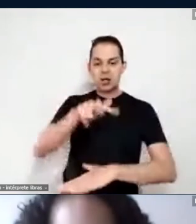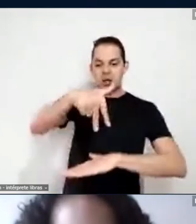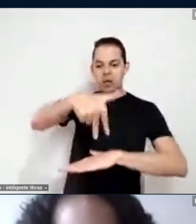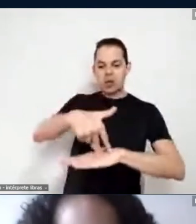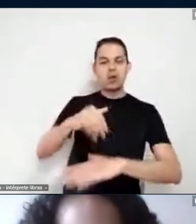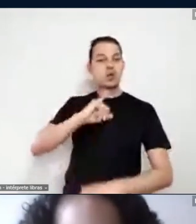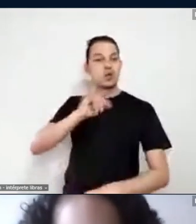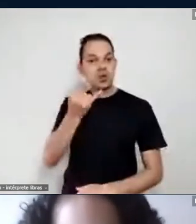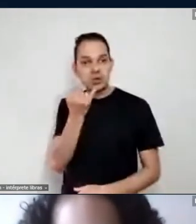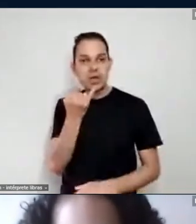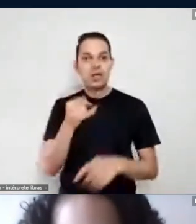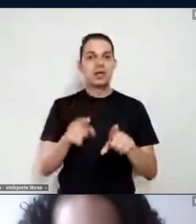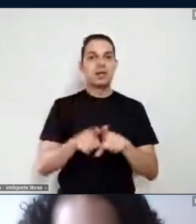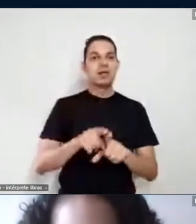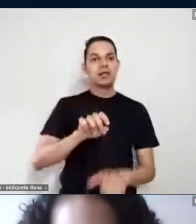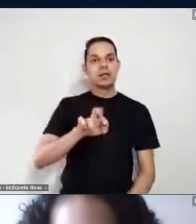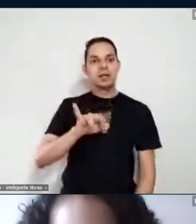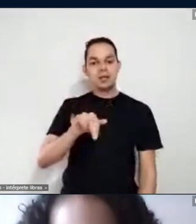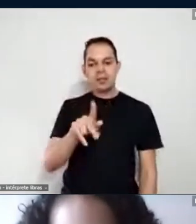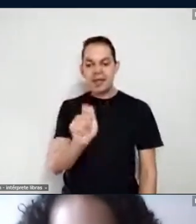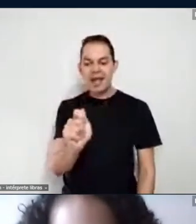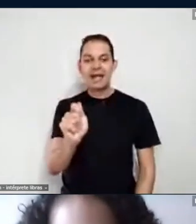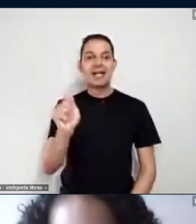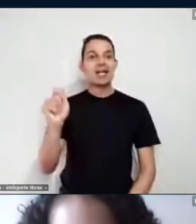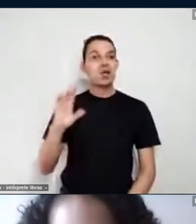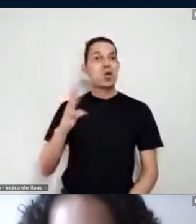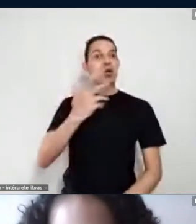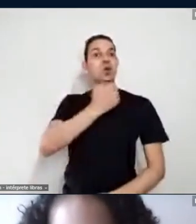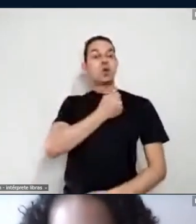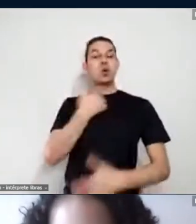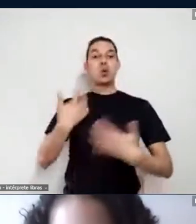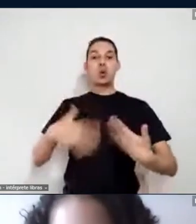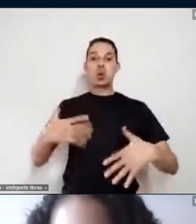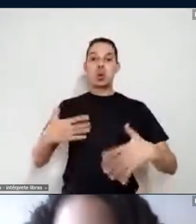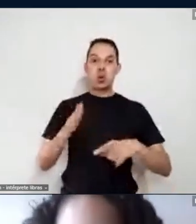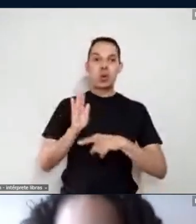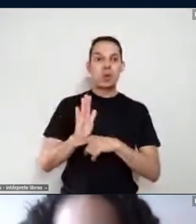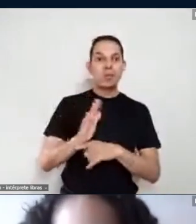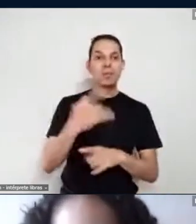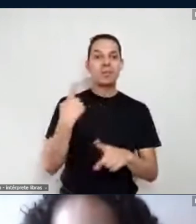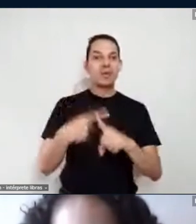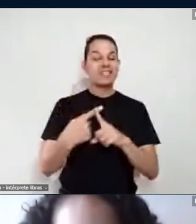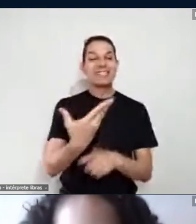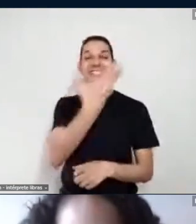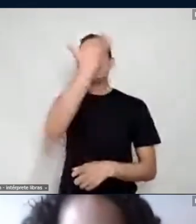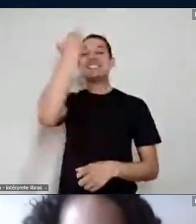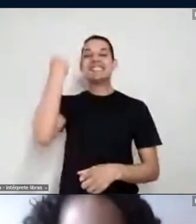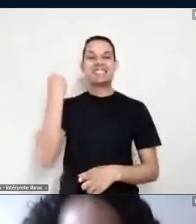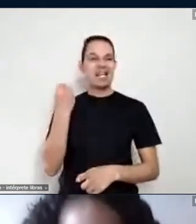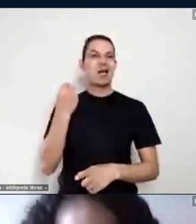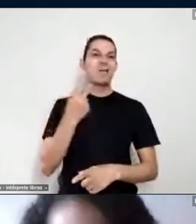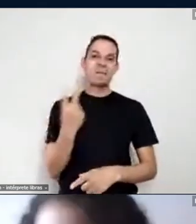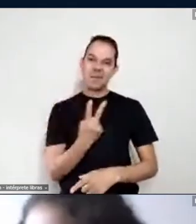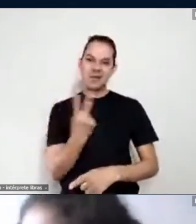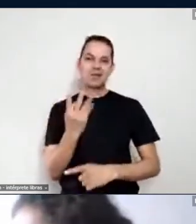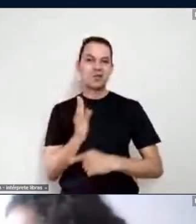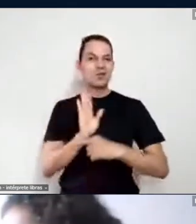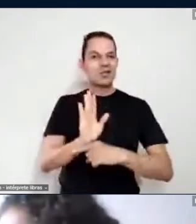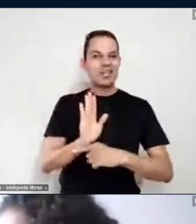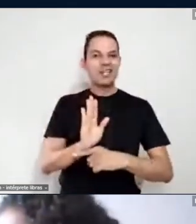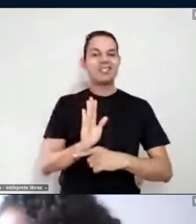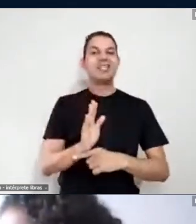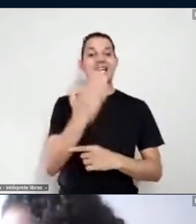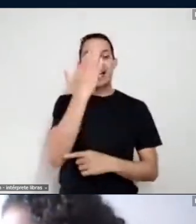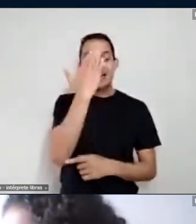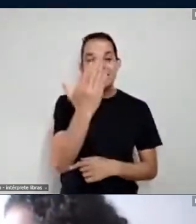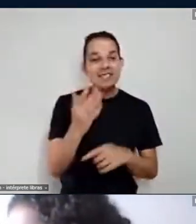e a Érica, que nos socorreram de fato, né? Mais um esquecimento, gente foi. E agradecer